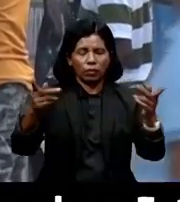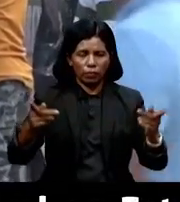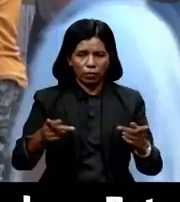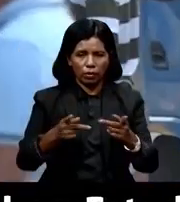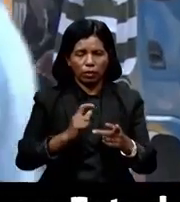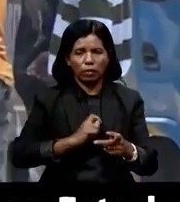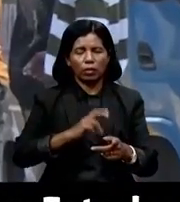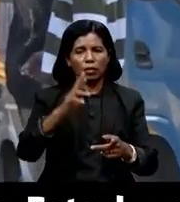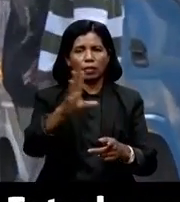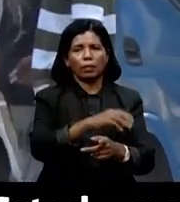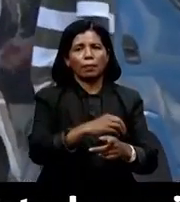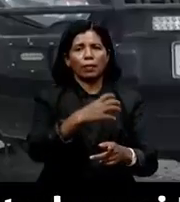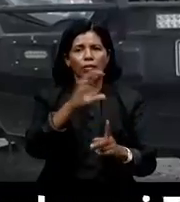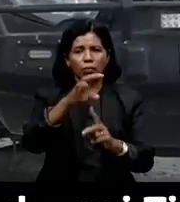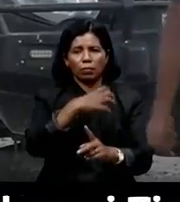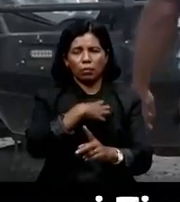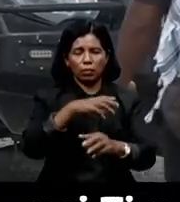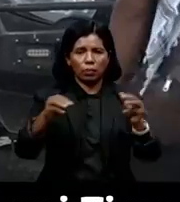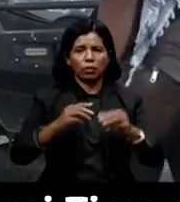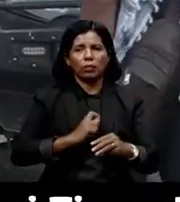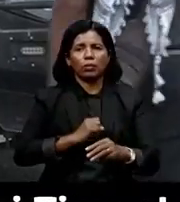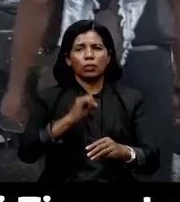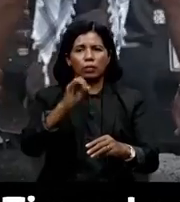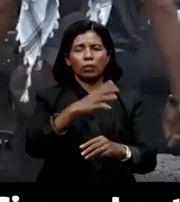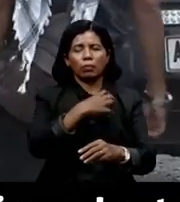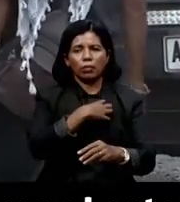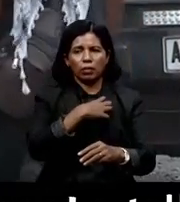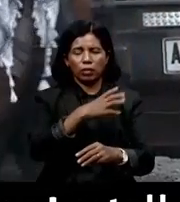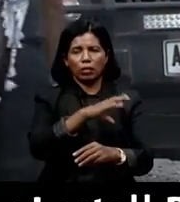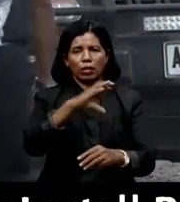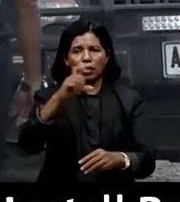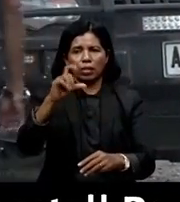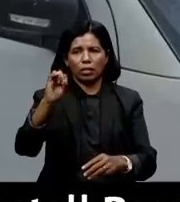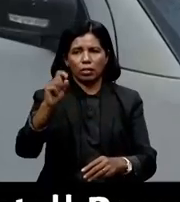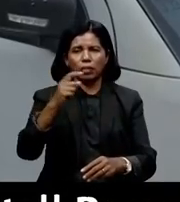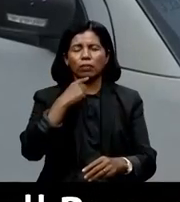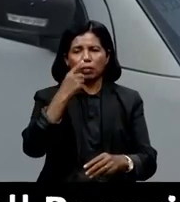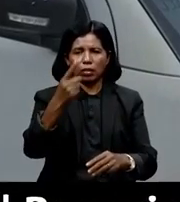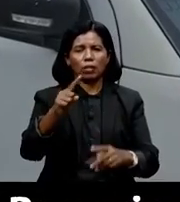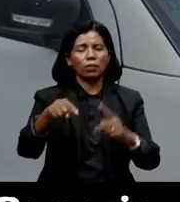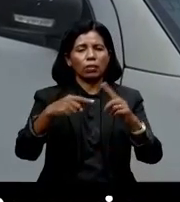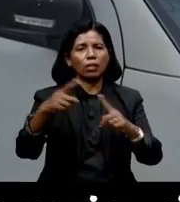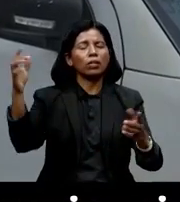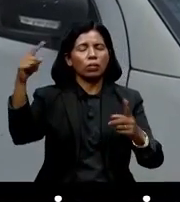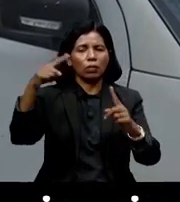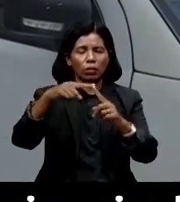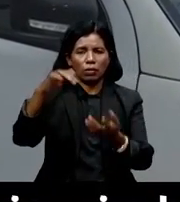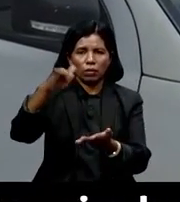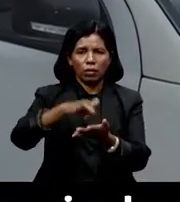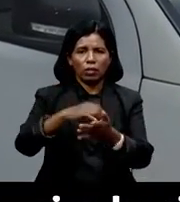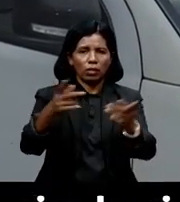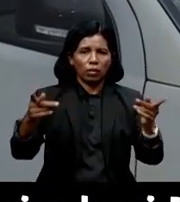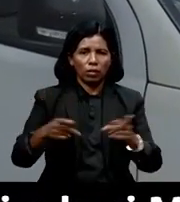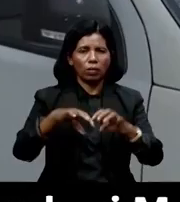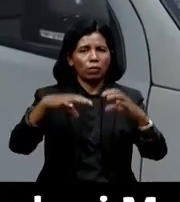de Tibar. Comandante penitenciário município Cova Lima, superintendente de polícia Calistro Gonzaga Adeden, vem ir a tona e a fato em concentração,